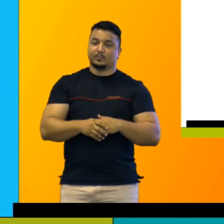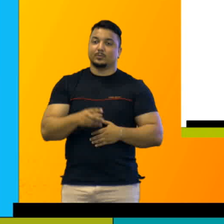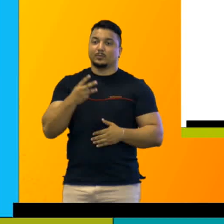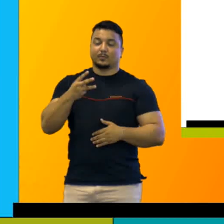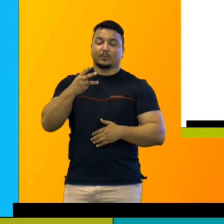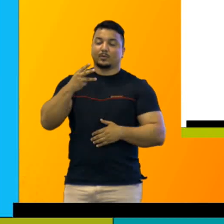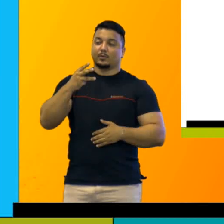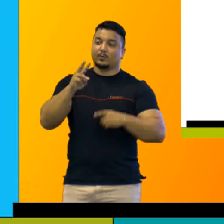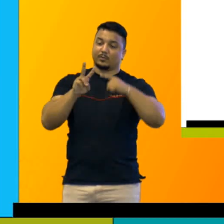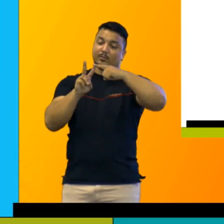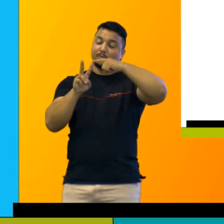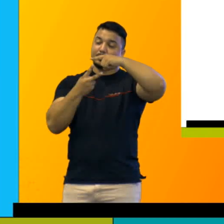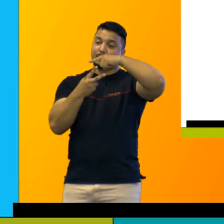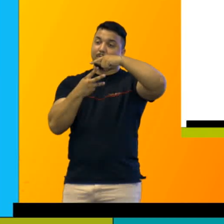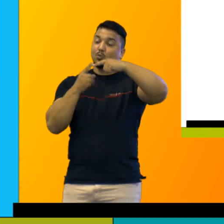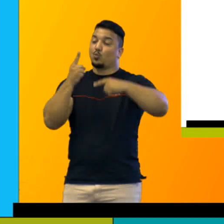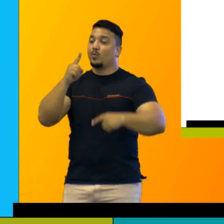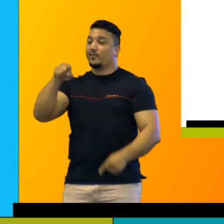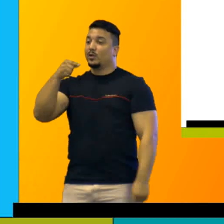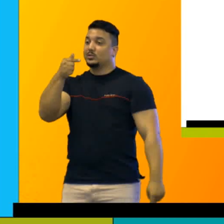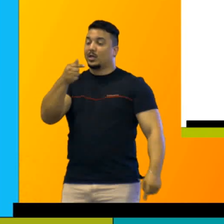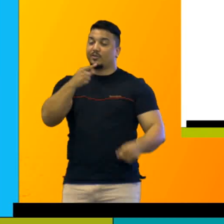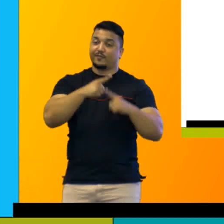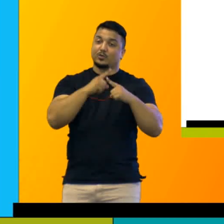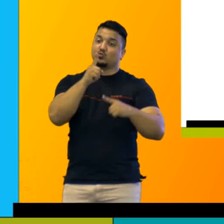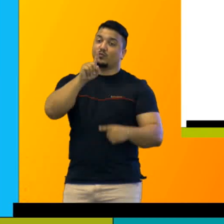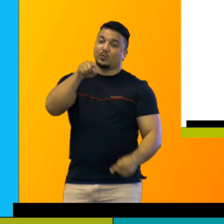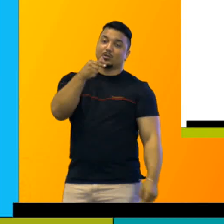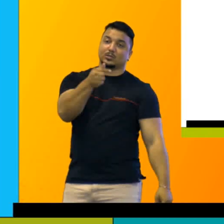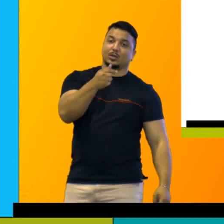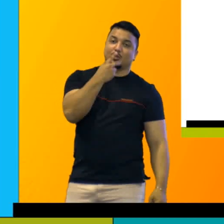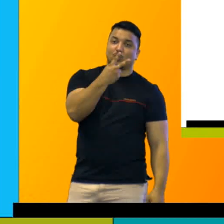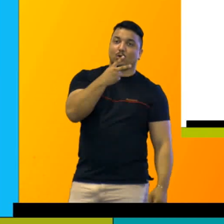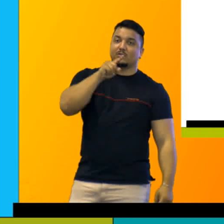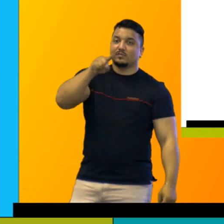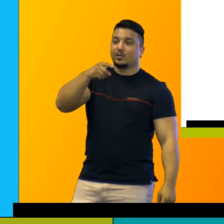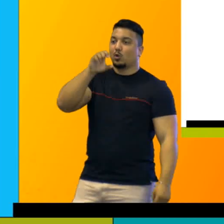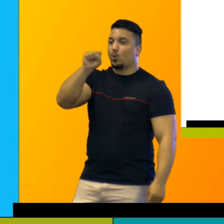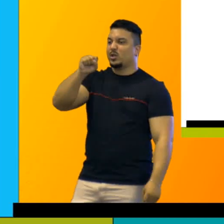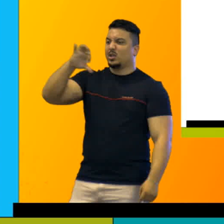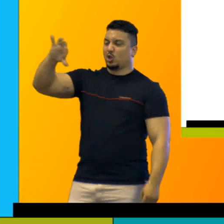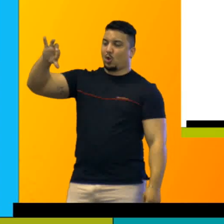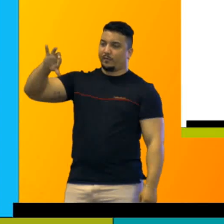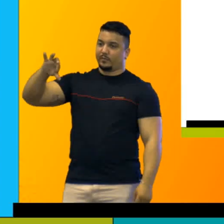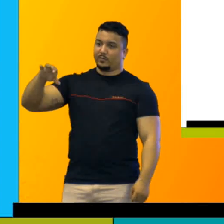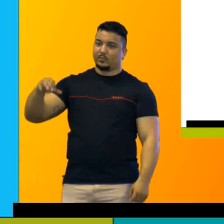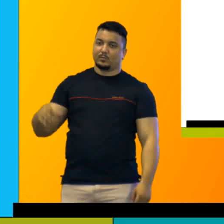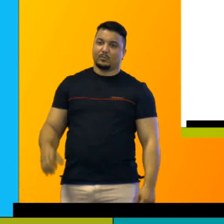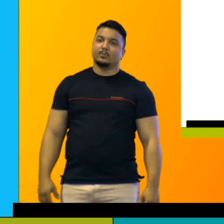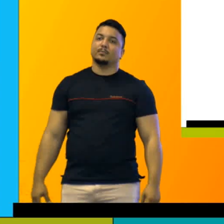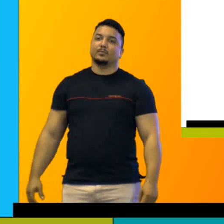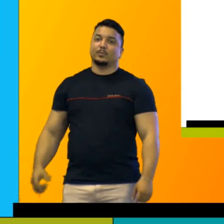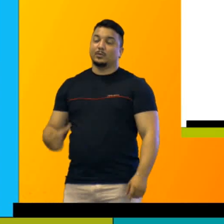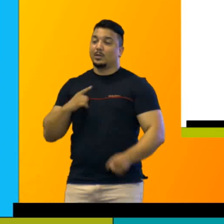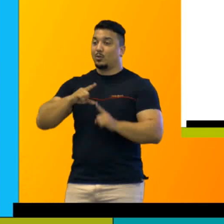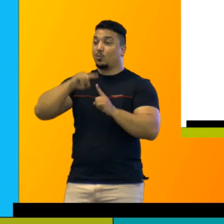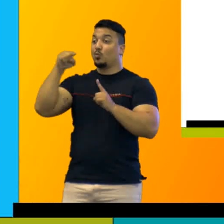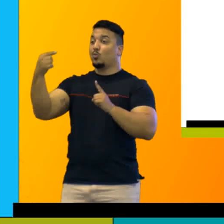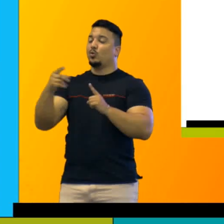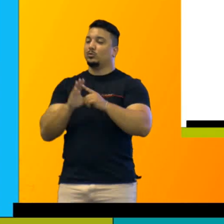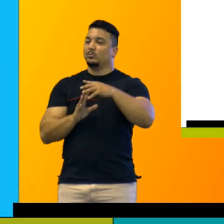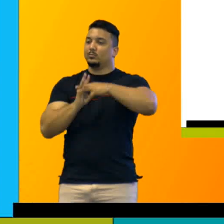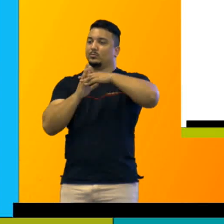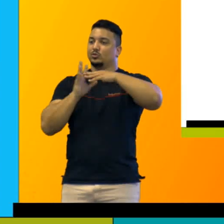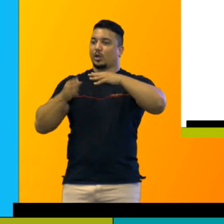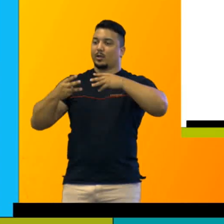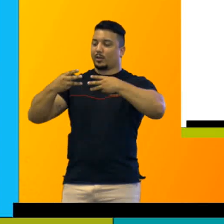de 3, 1,7 vezes 1,7, dá 2,89. O próximo já passa de 3,